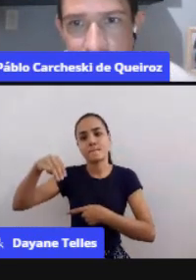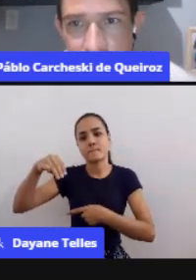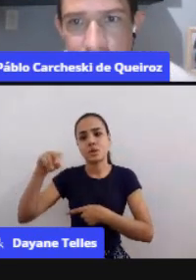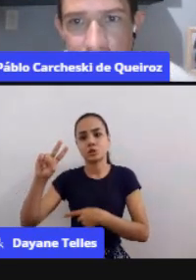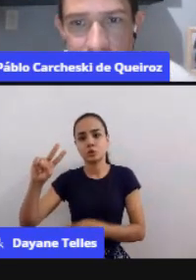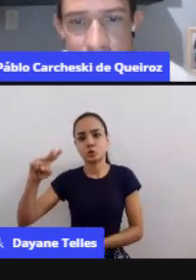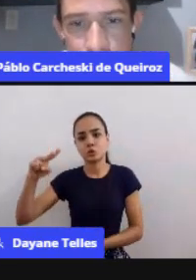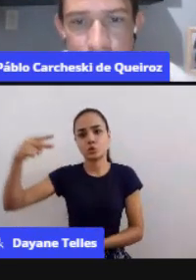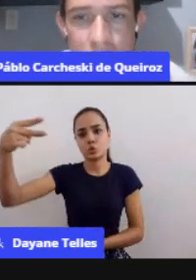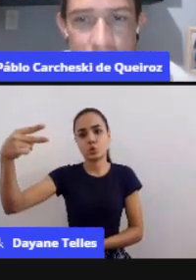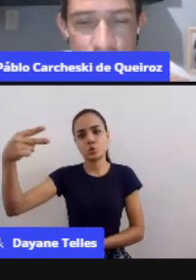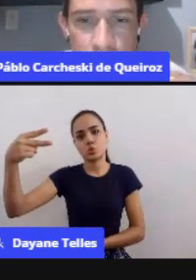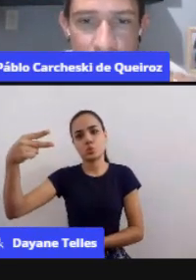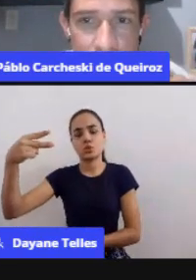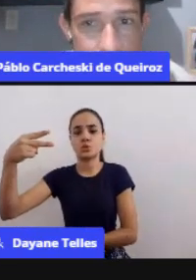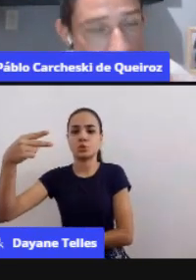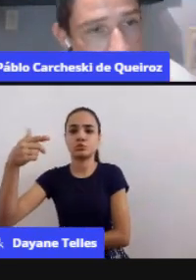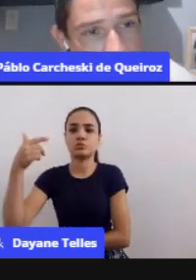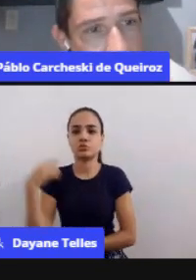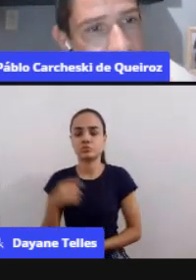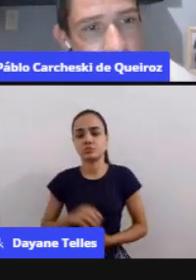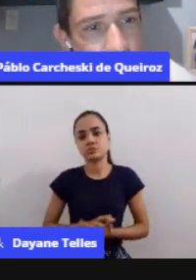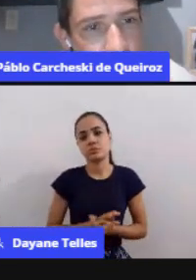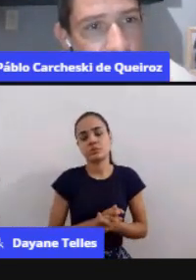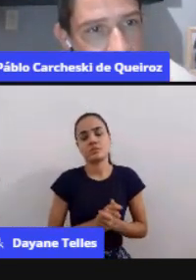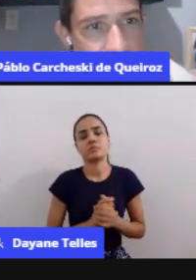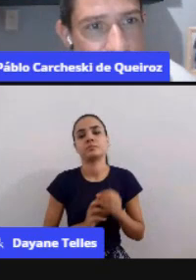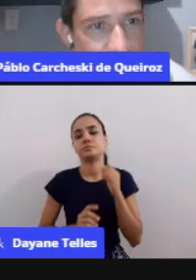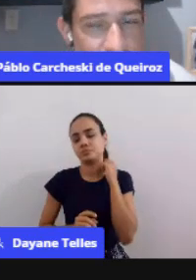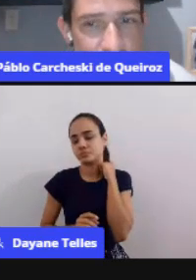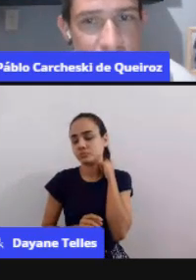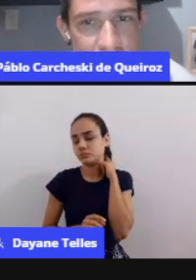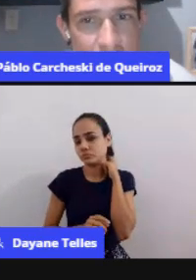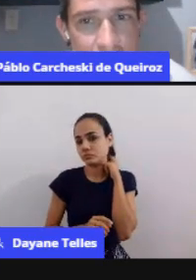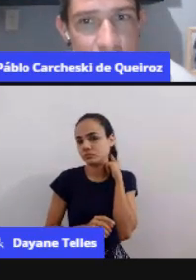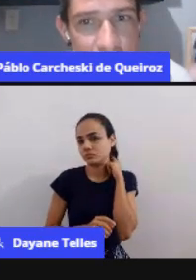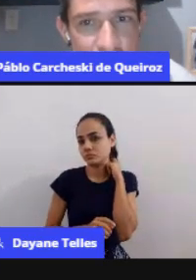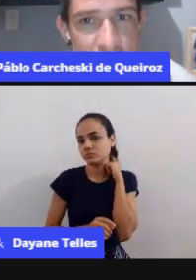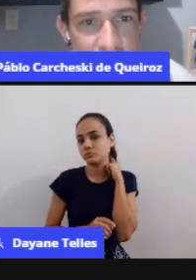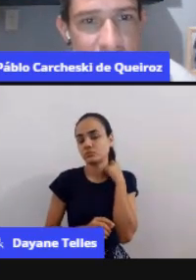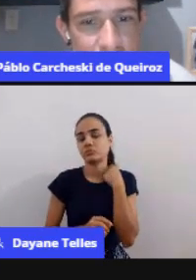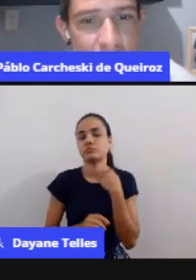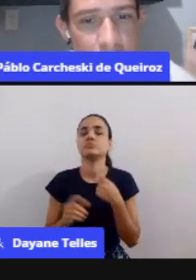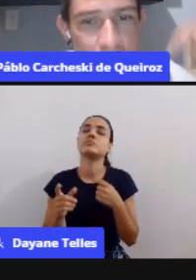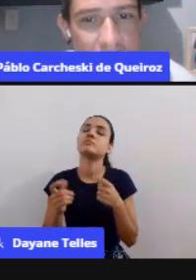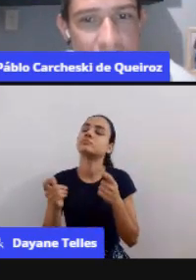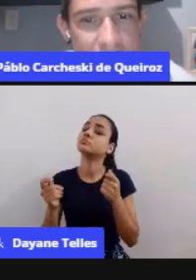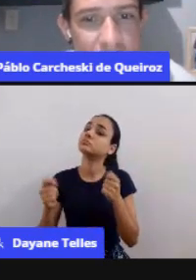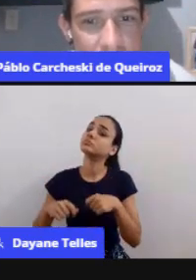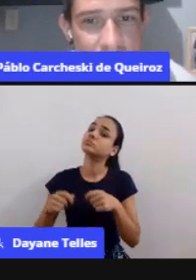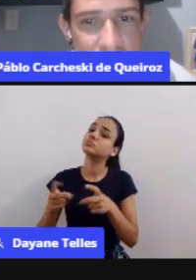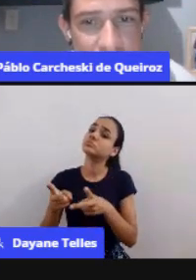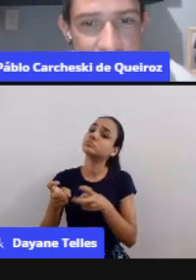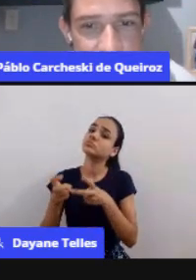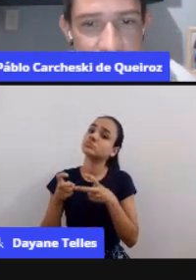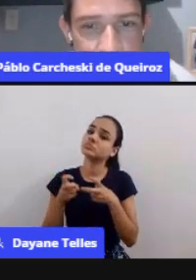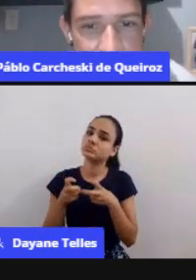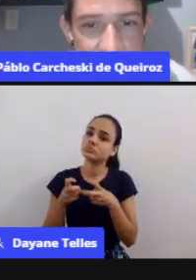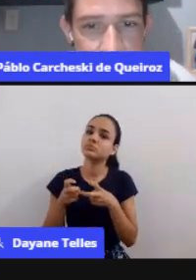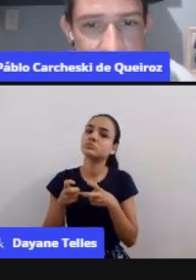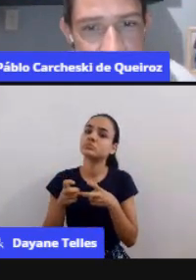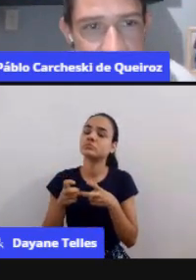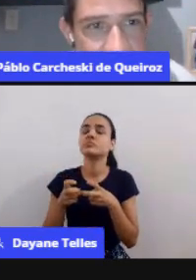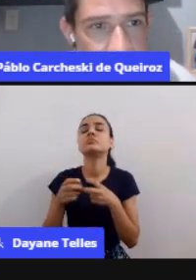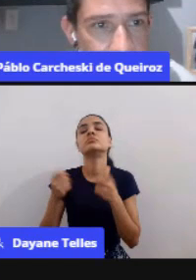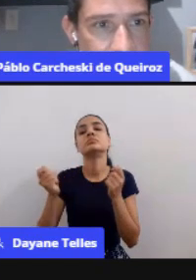para esse caso aqui, essa possibilidade de explorar. Não tá lá isso no caderno, tá, gente? Isso aqui é o que a gente está dizendo para além daquela atividade,